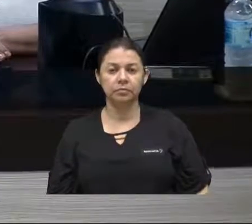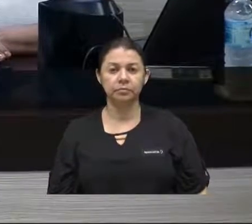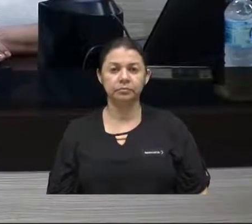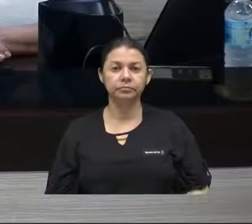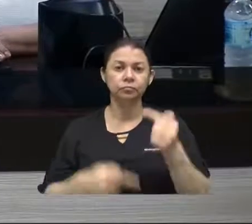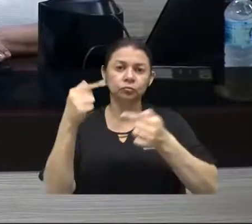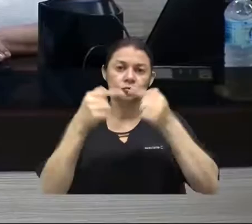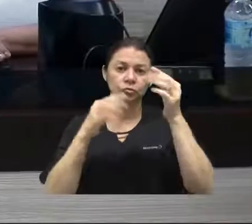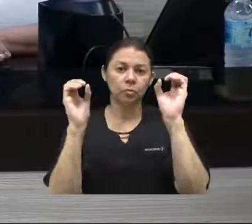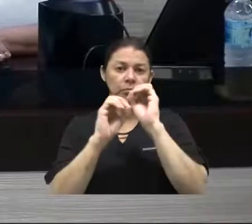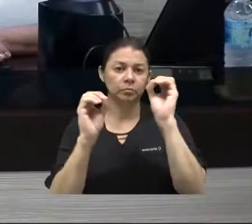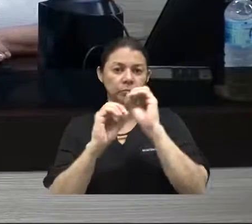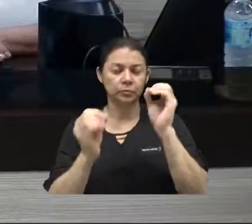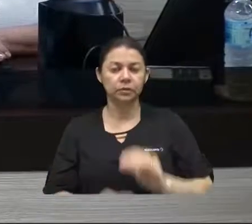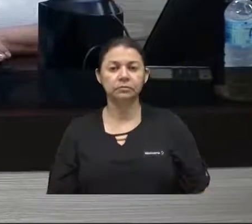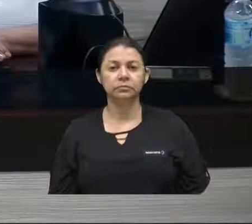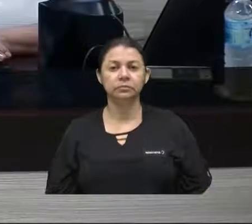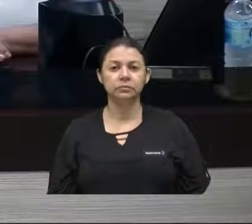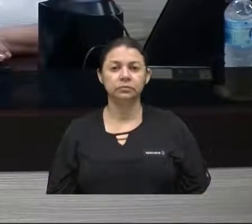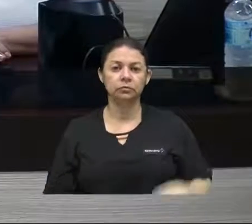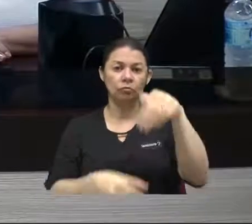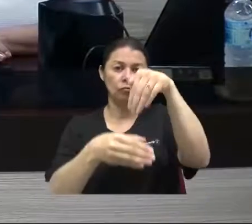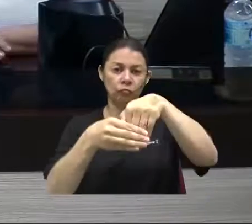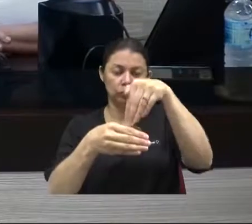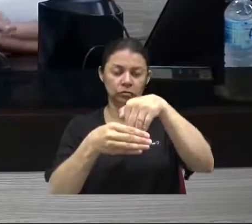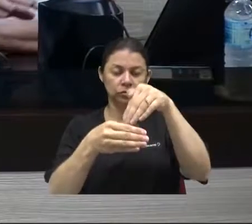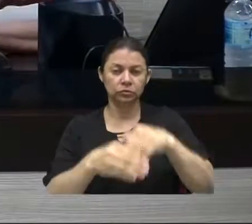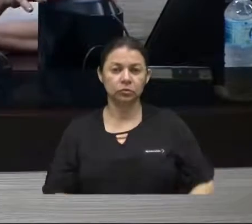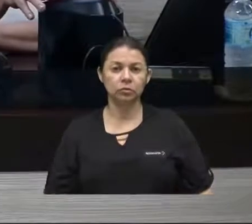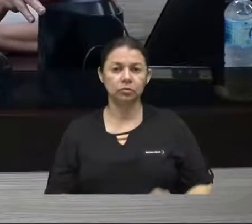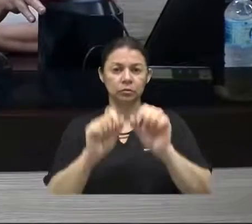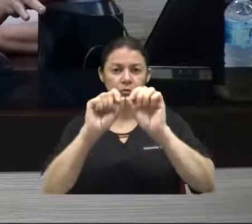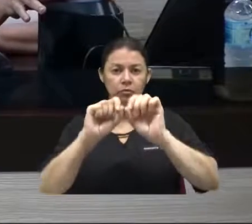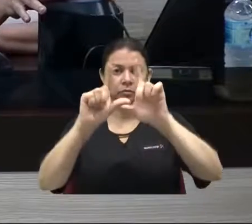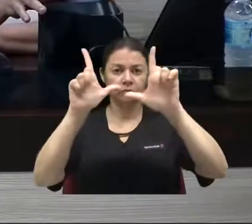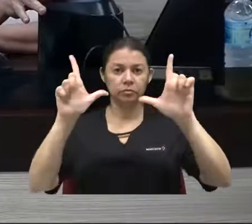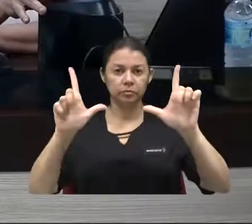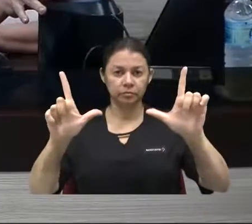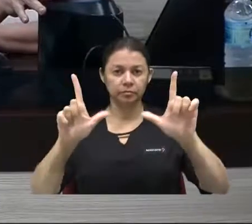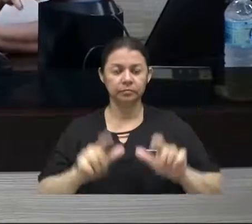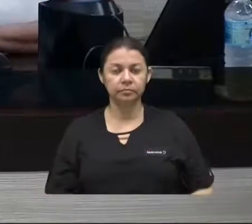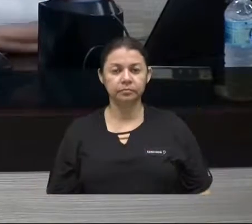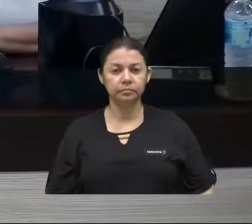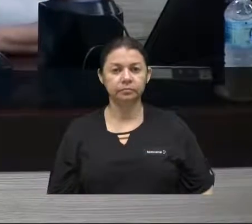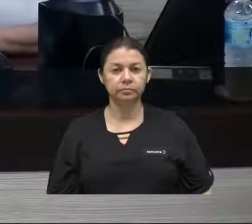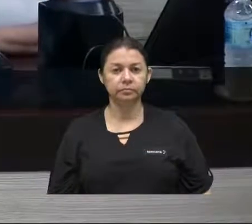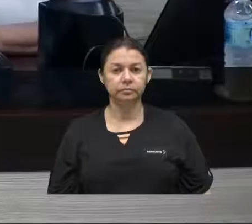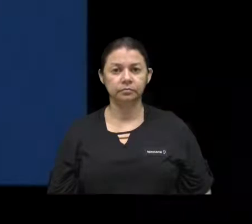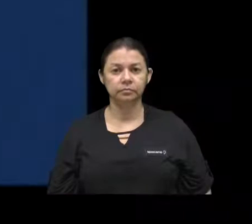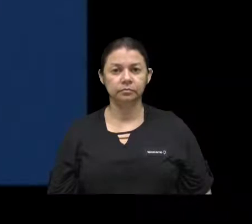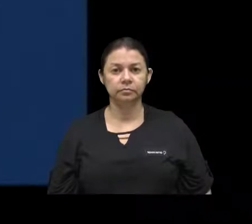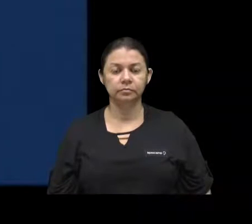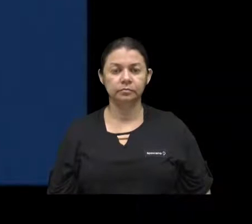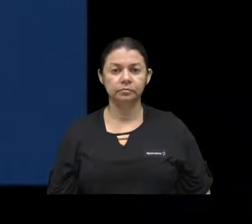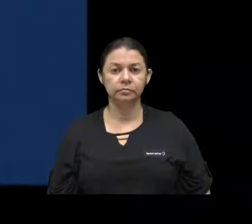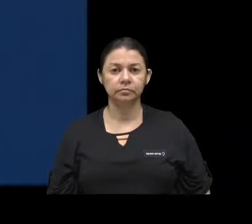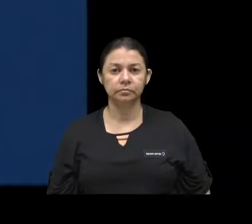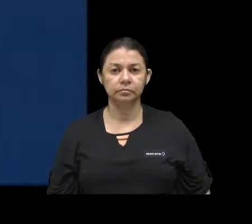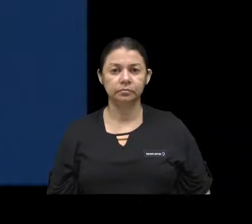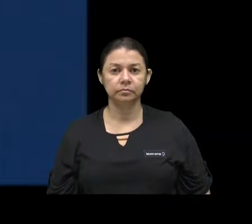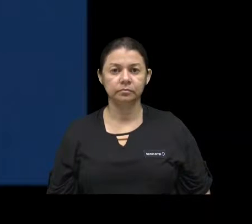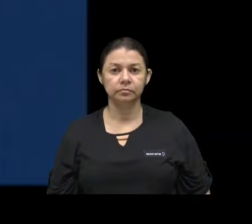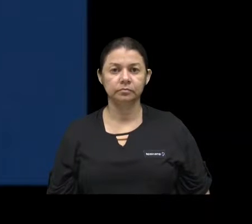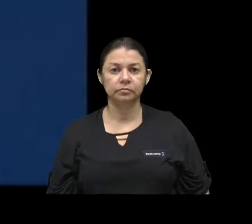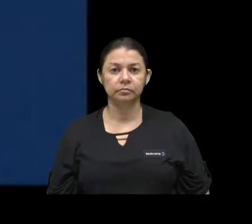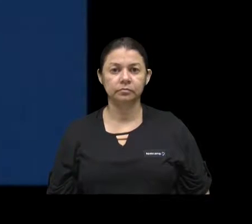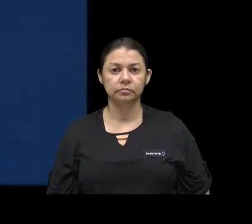Não havendo, a moção ela vai à votação e o painel de votação está aberto. Moção 258, moção